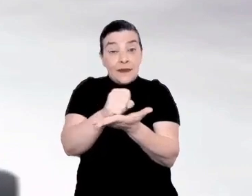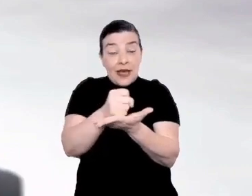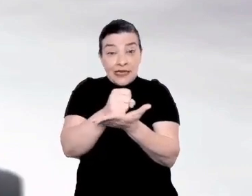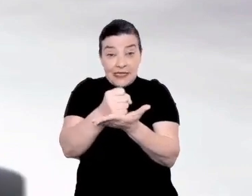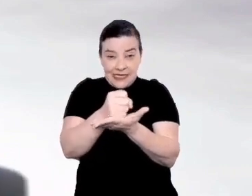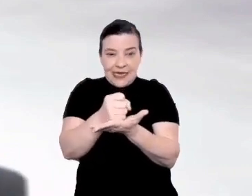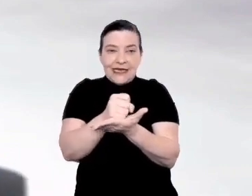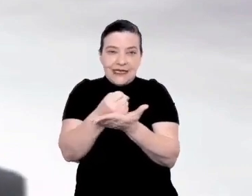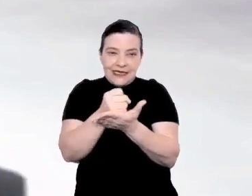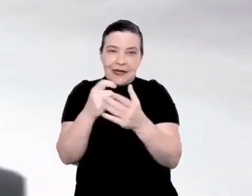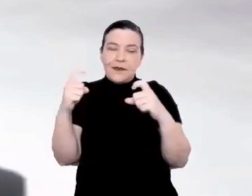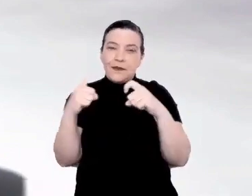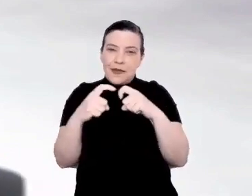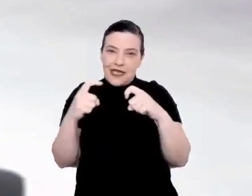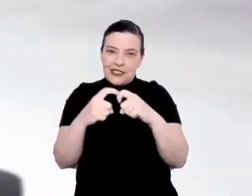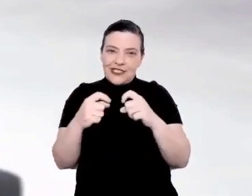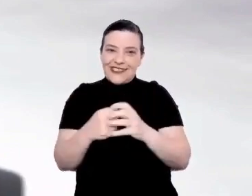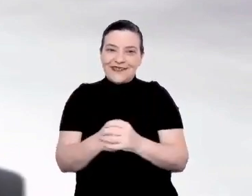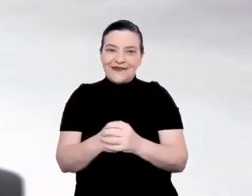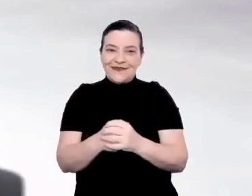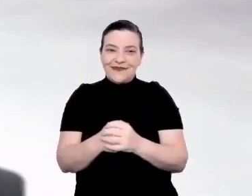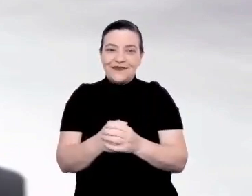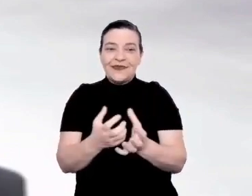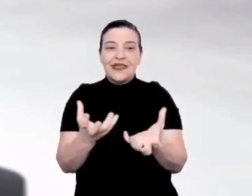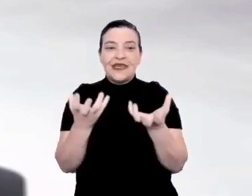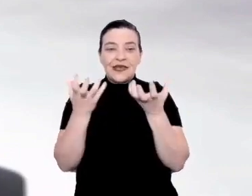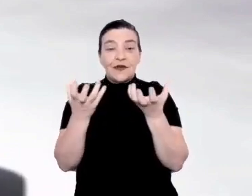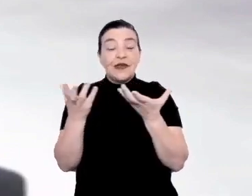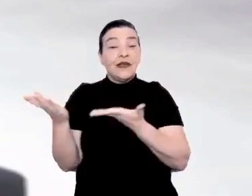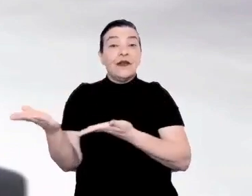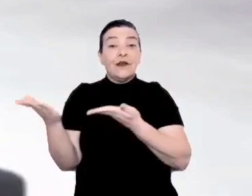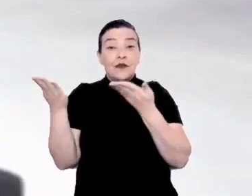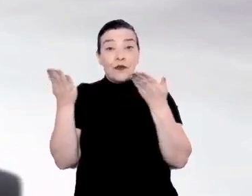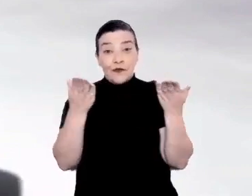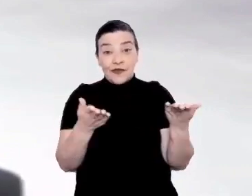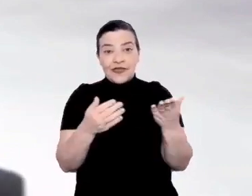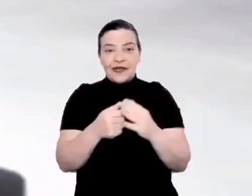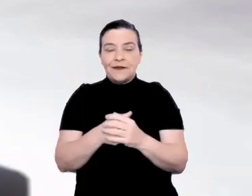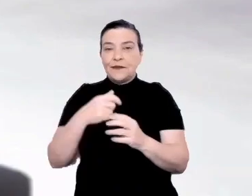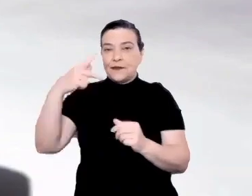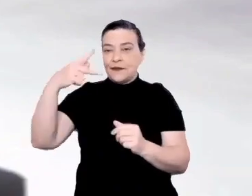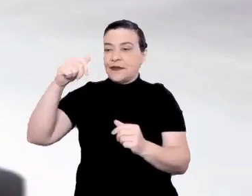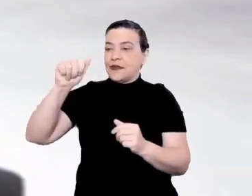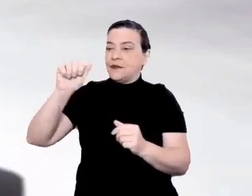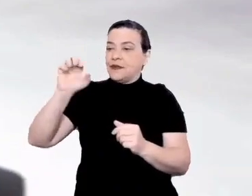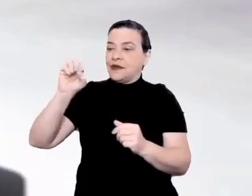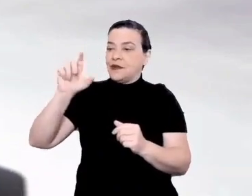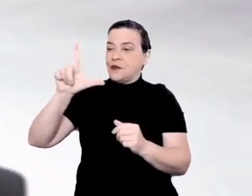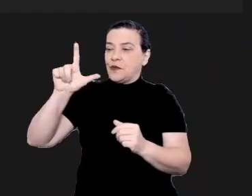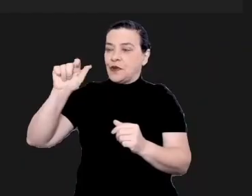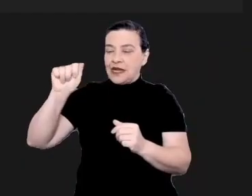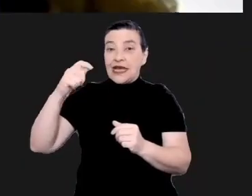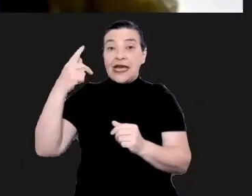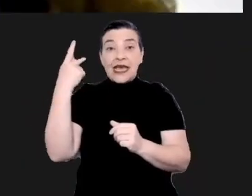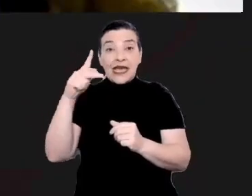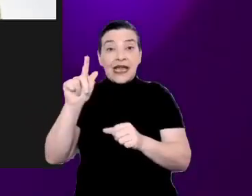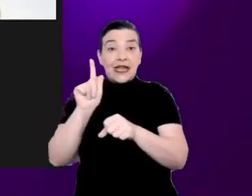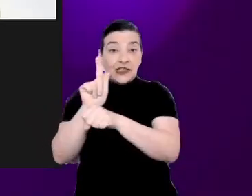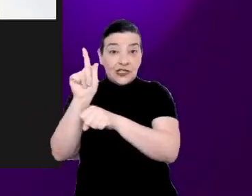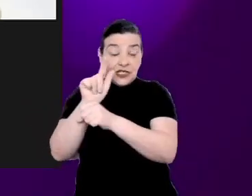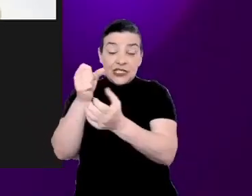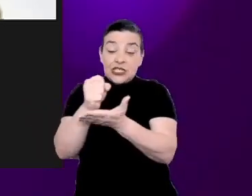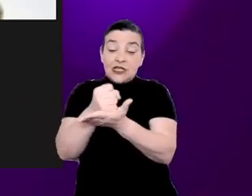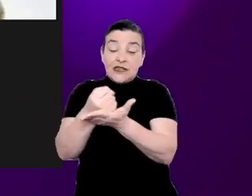e para isso eu gostaria aqui de convidar a Paola Nicolini. A Paola, ela é gerente de